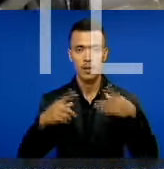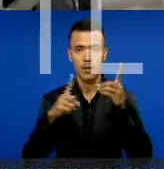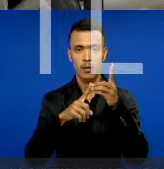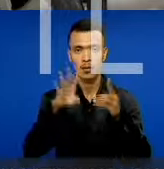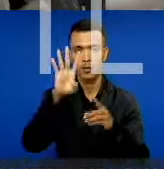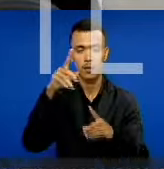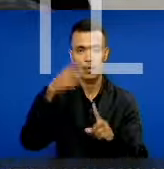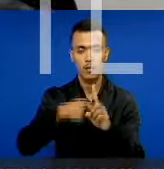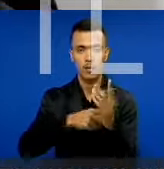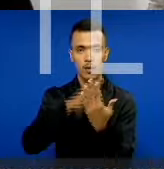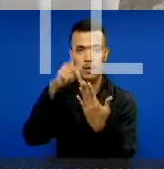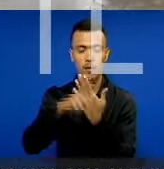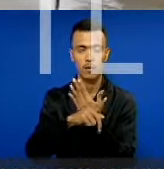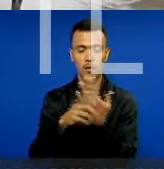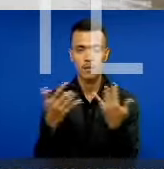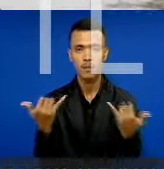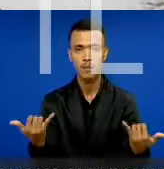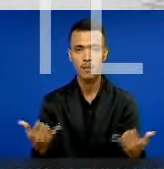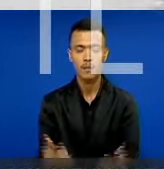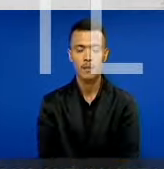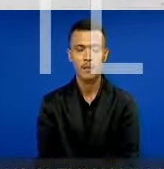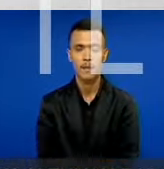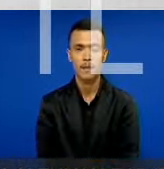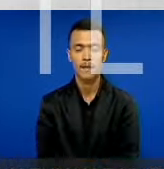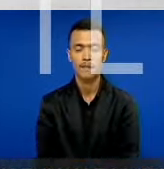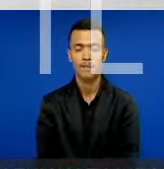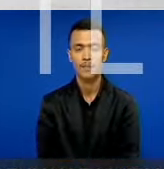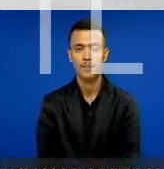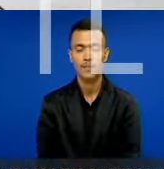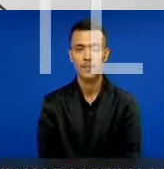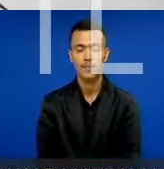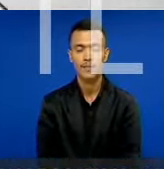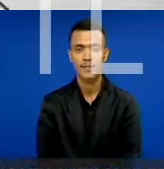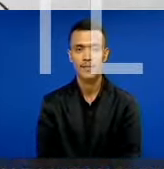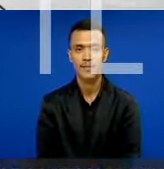Fulan Abril. Laurindo Razahaba, Orlandino Paixeco, RTTL.